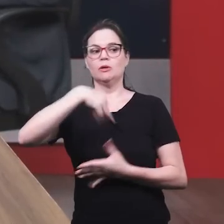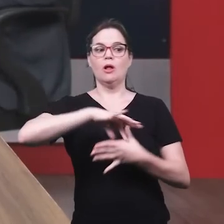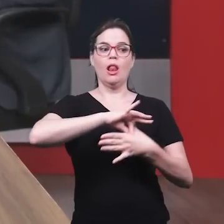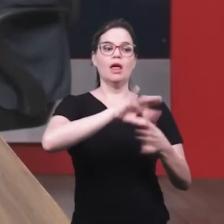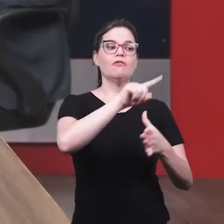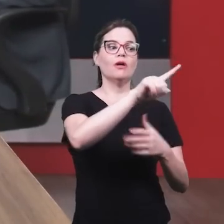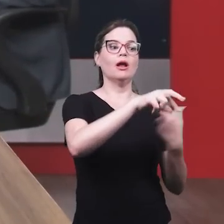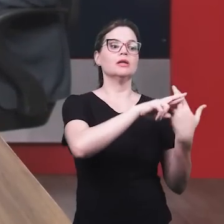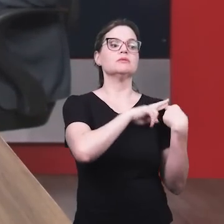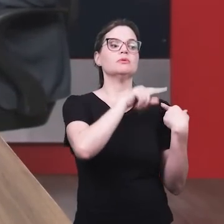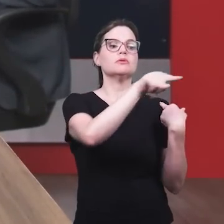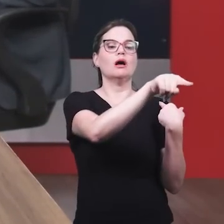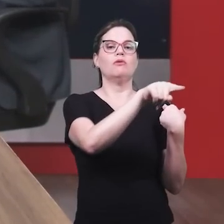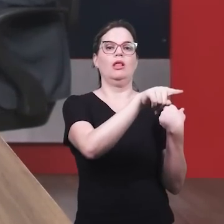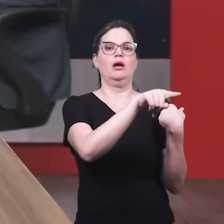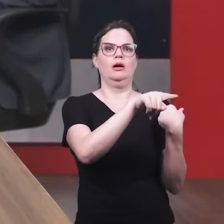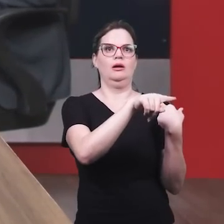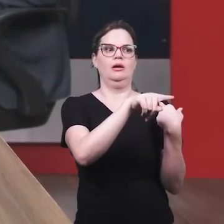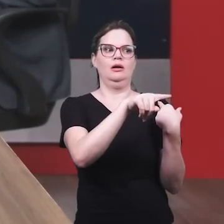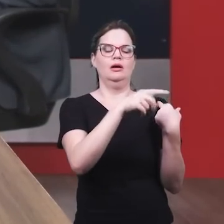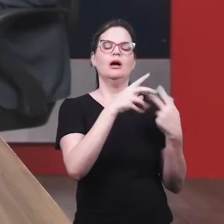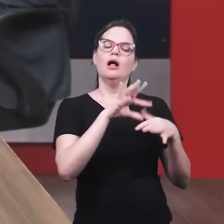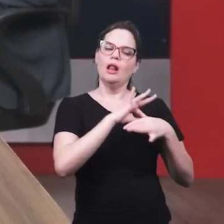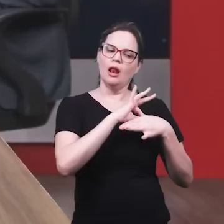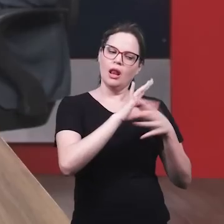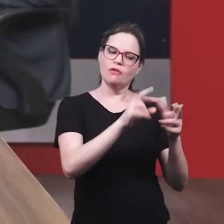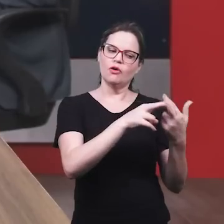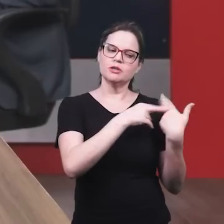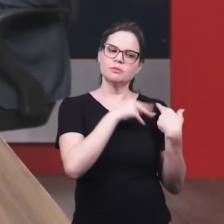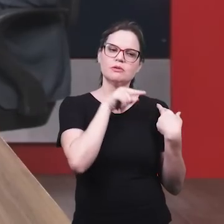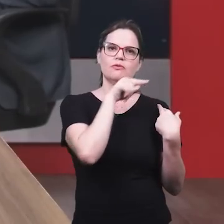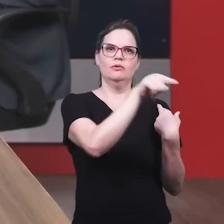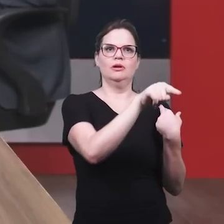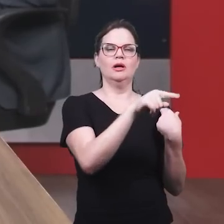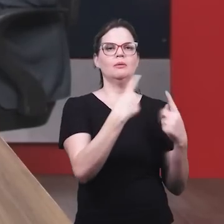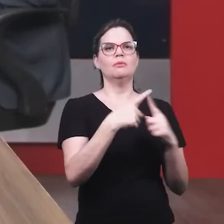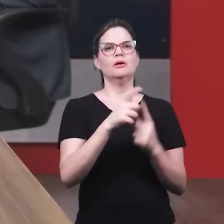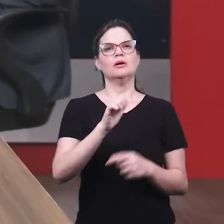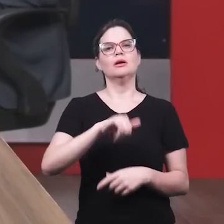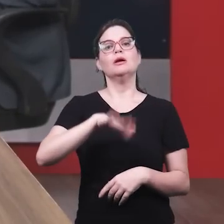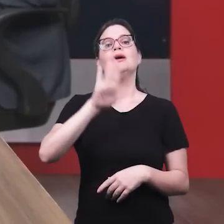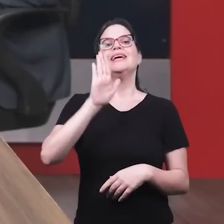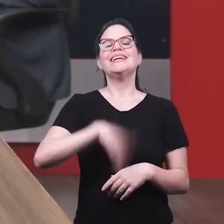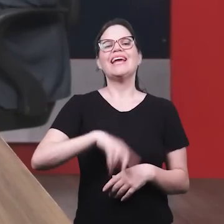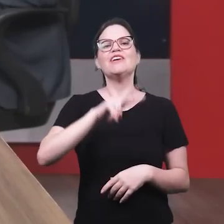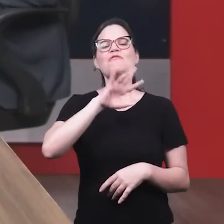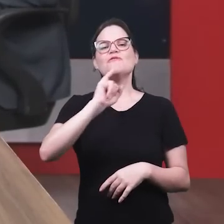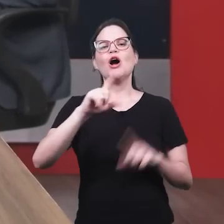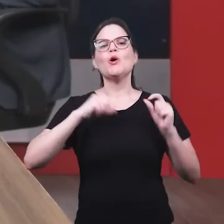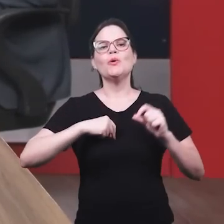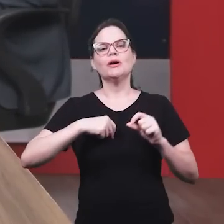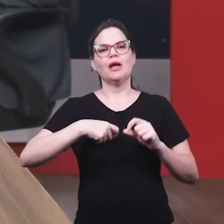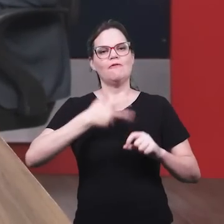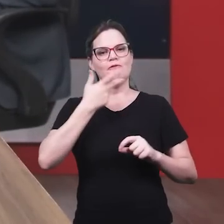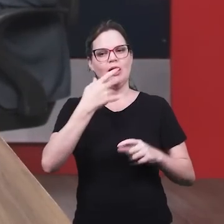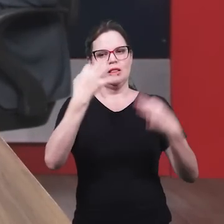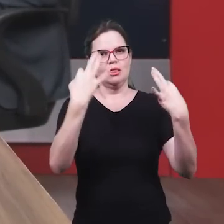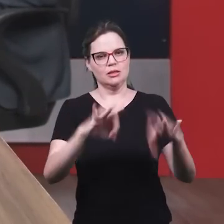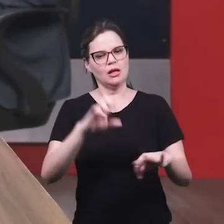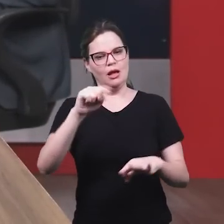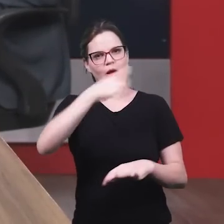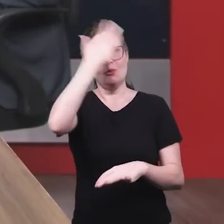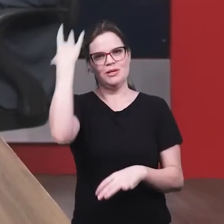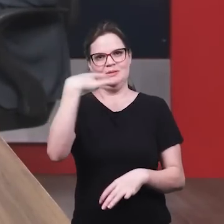Sala. Por que ele fez isso? Porque quem testifica a obra do Espírito é o próprio Espírito Santo. Eu não tenho